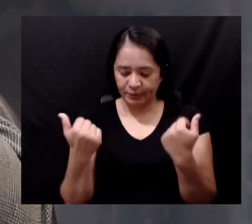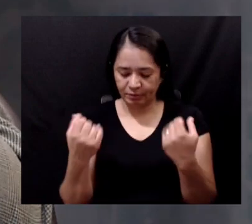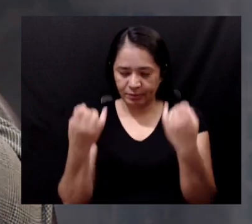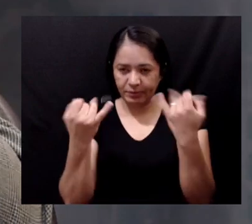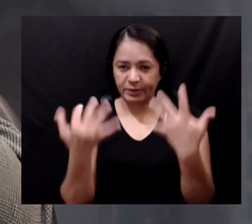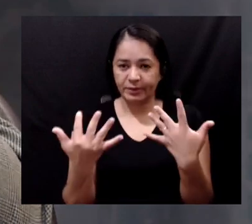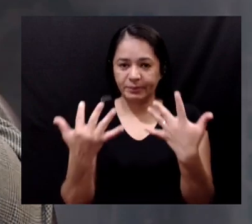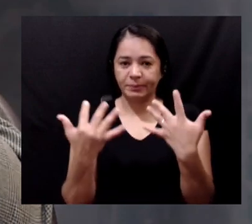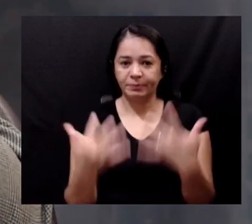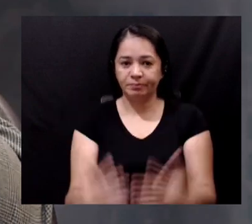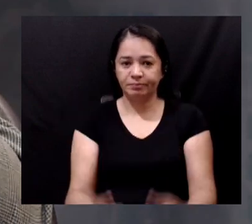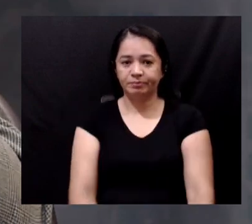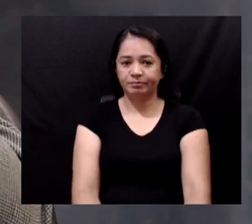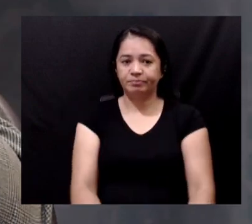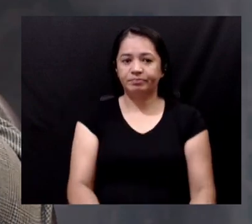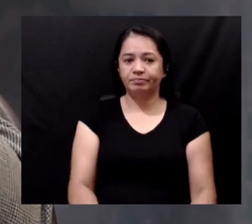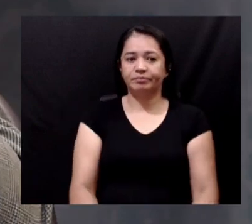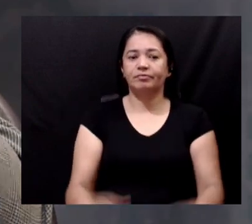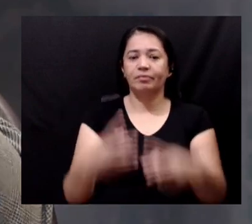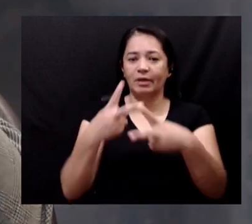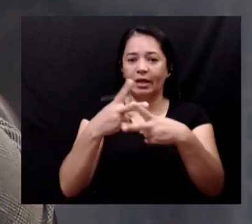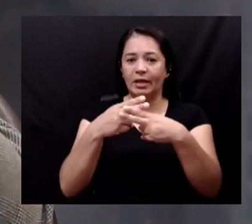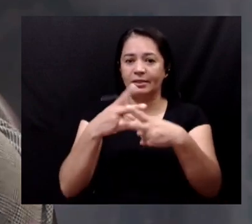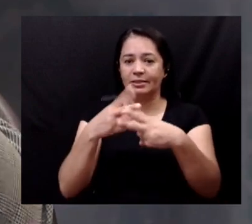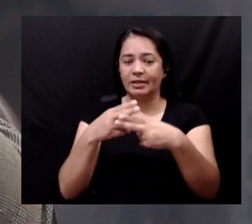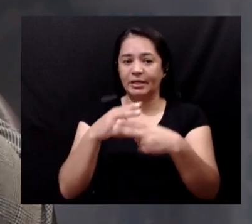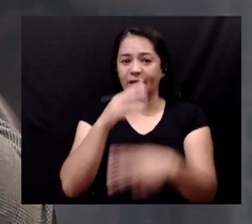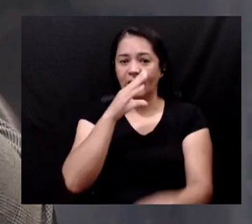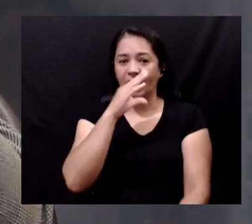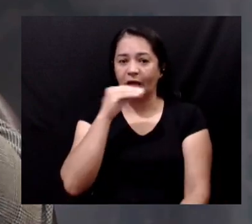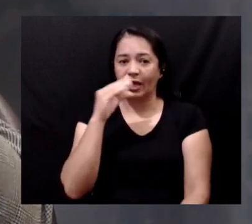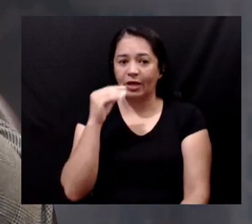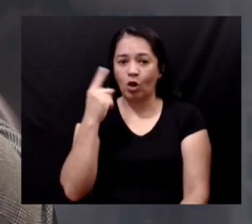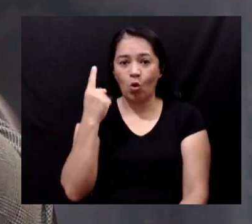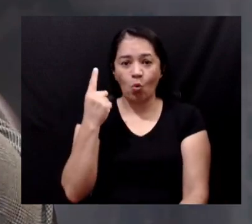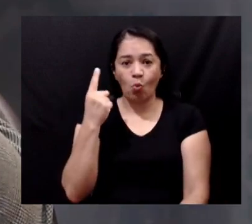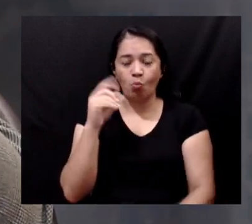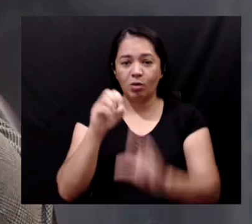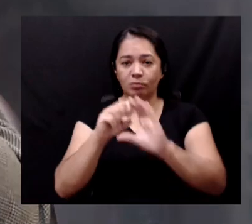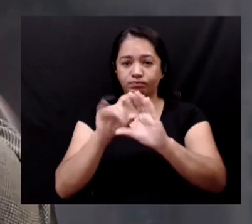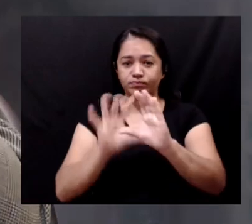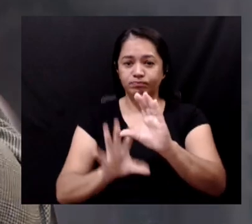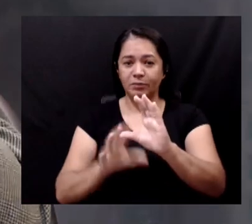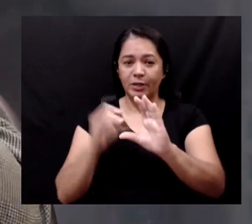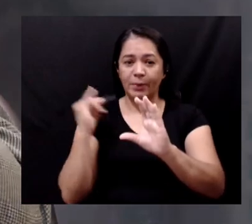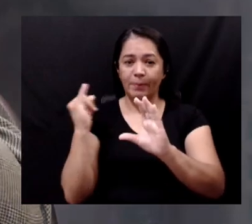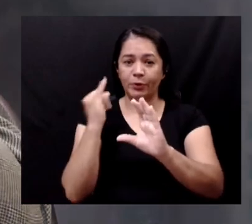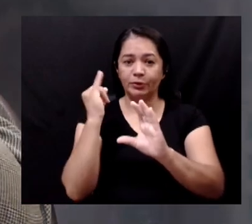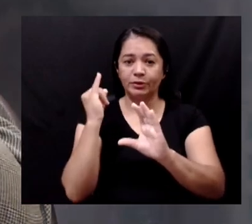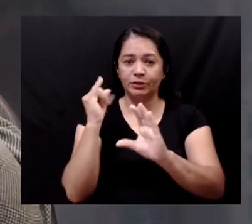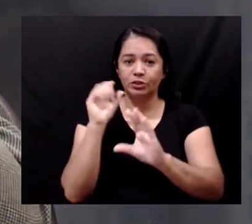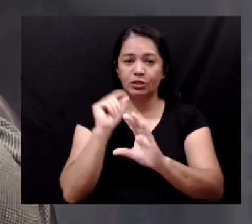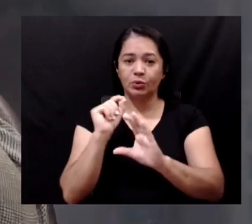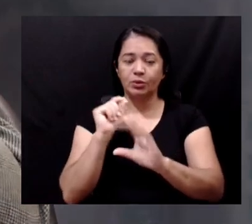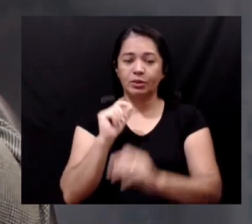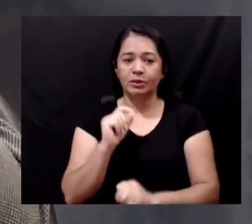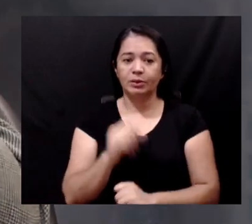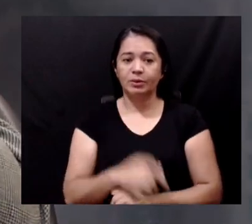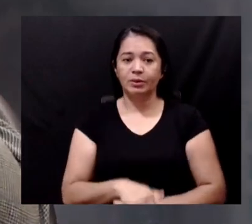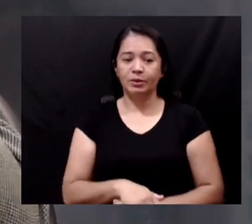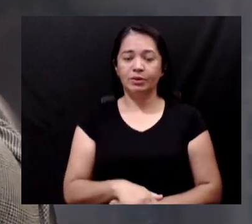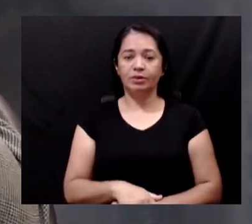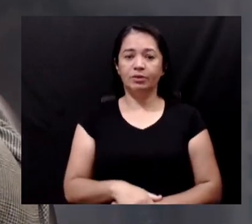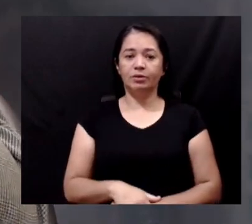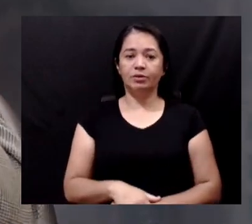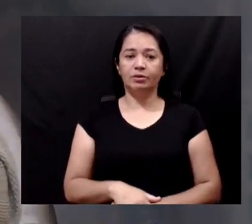questão da série adolescência, uma das coisas um dos aspectos muito Uhum. importantes que foi levantado ali, foi perceber